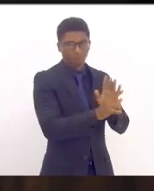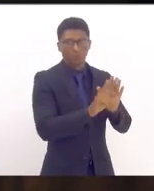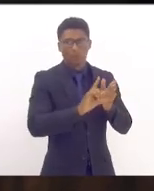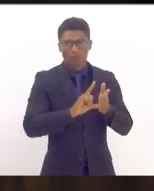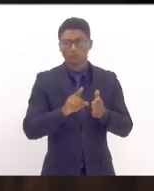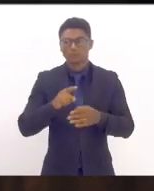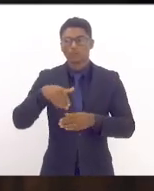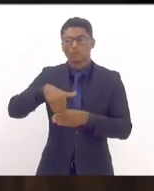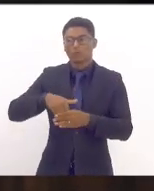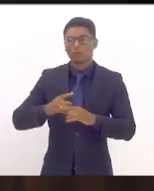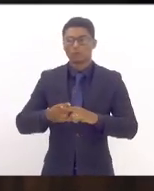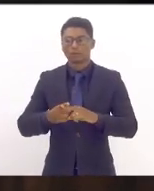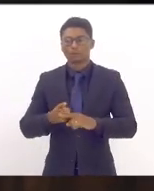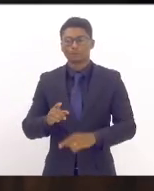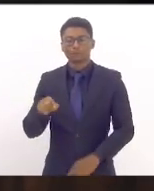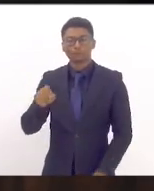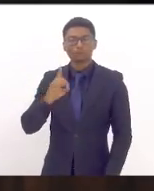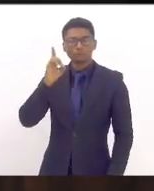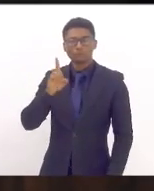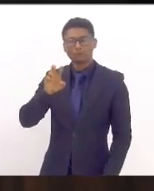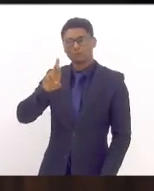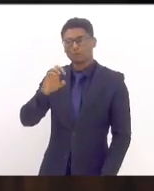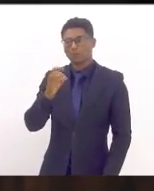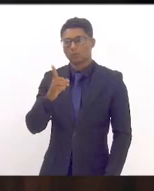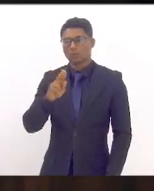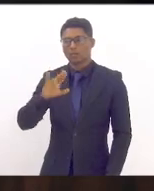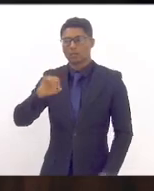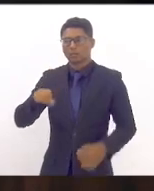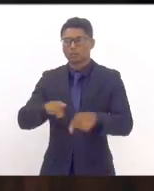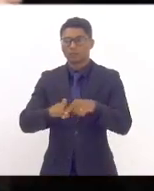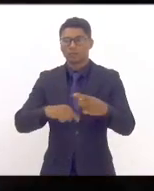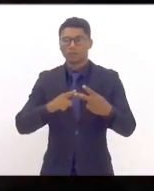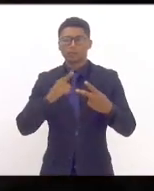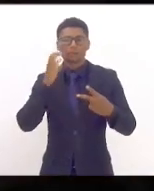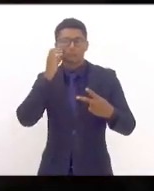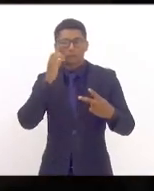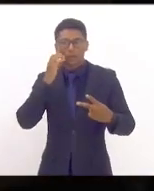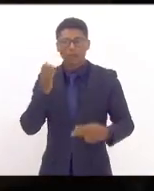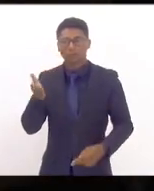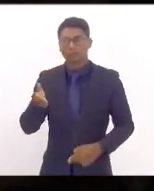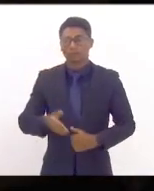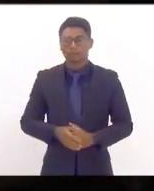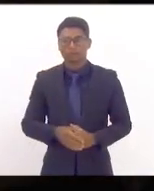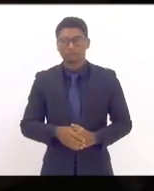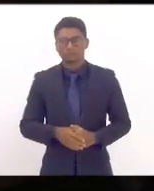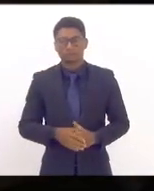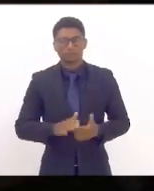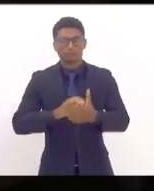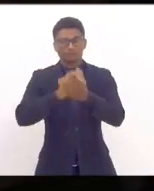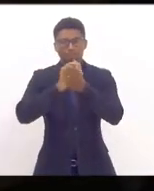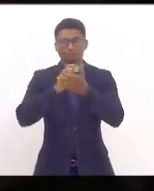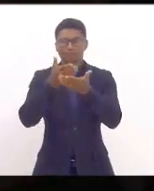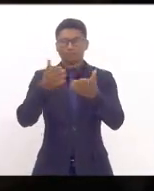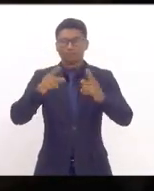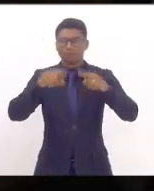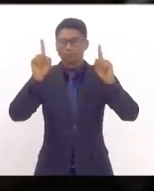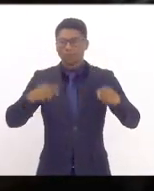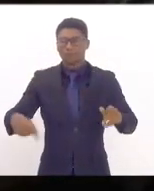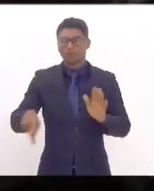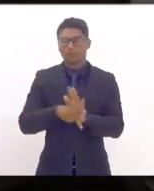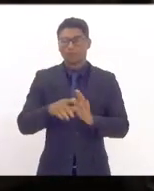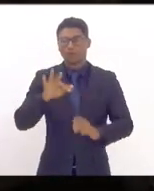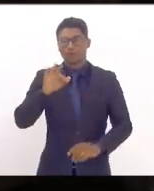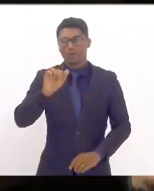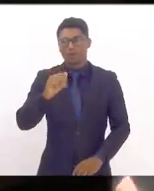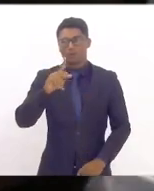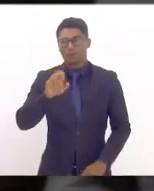de volta ao Deputado Rodrigo Amorim waldeck Carneiro Presidente primeiro lugar saudar toda a representação dos servidores da faperj dizer